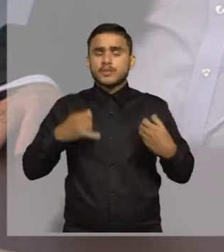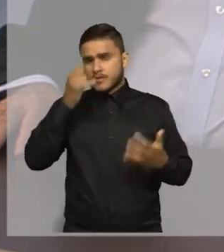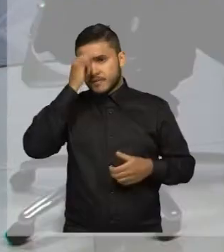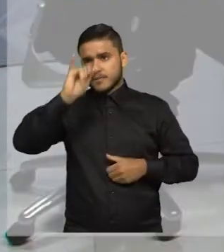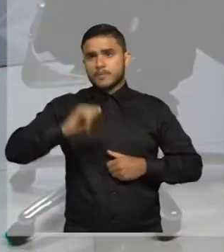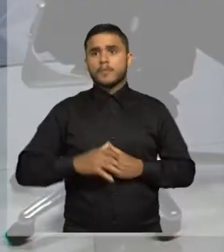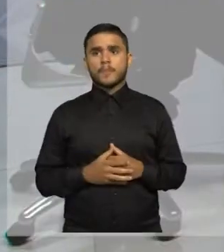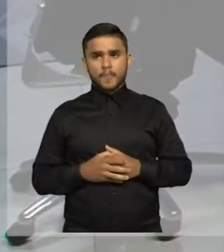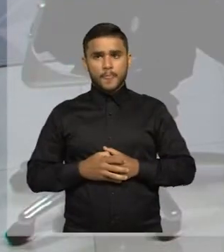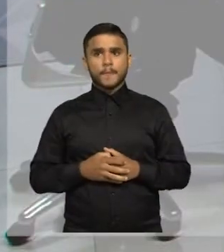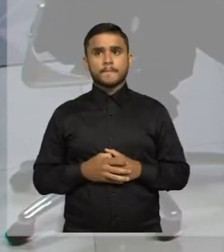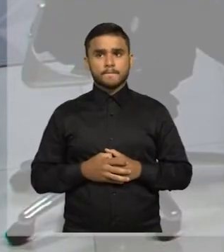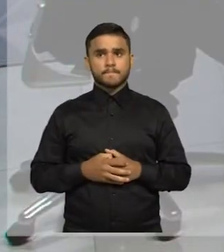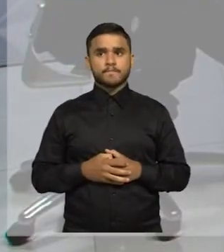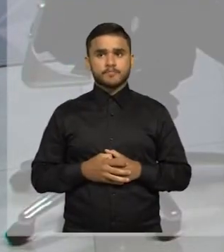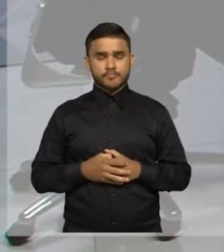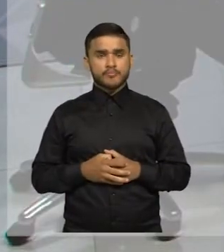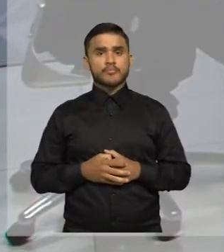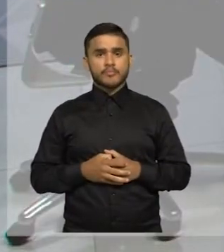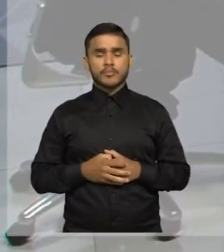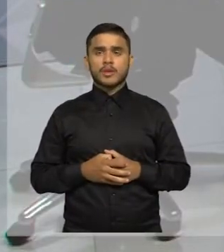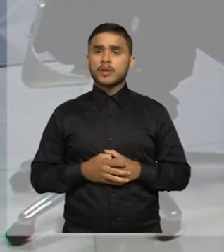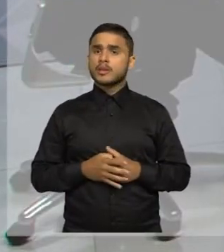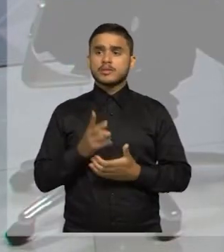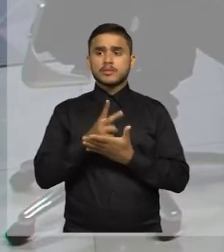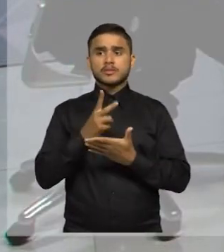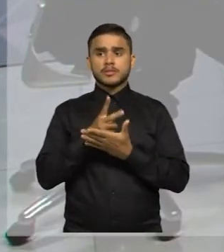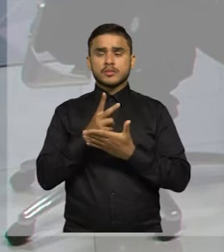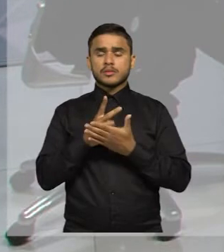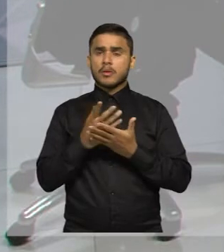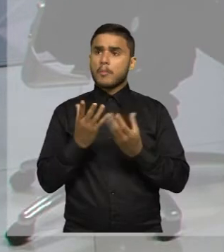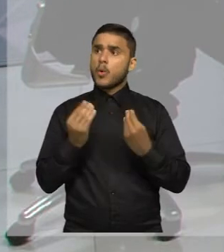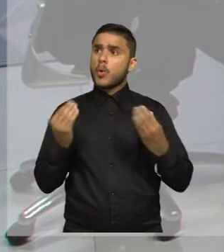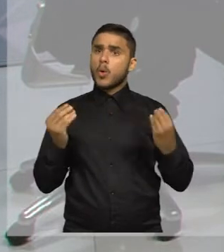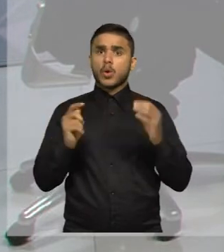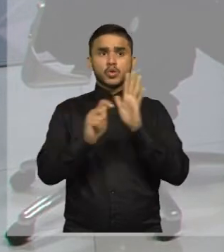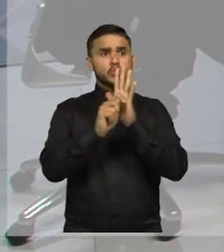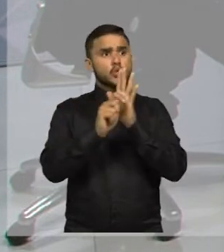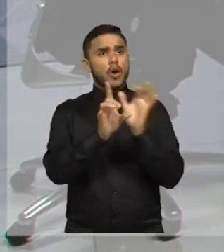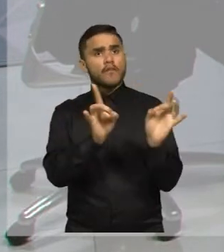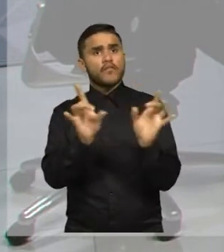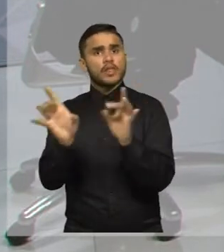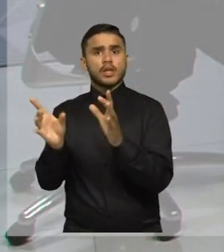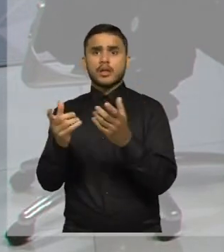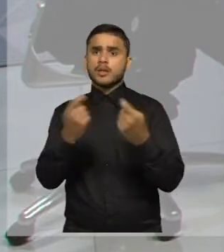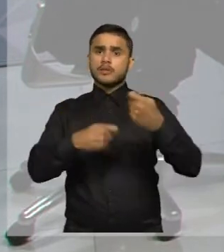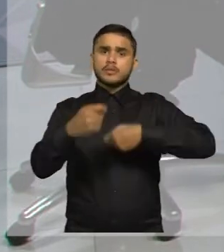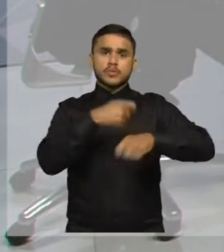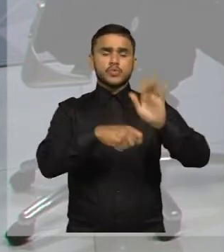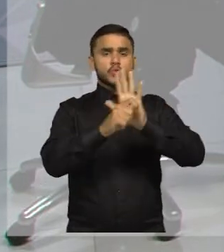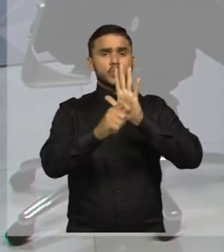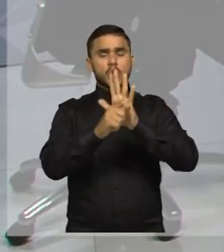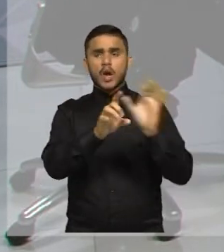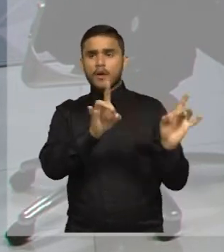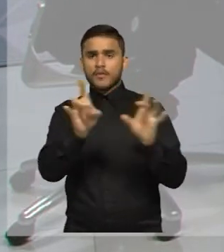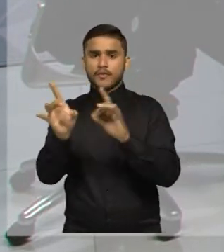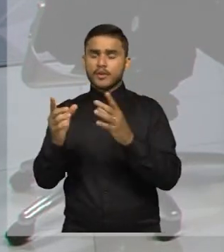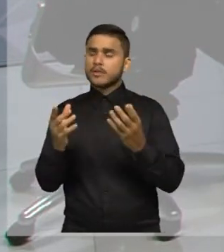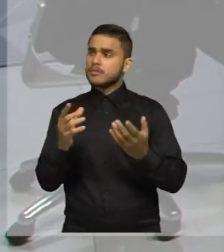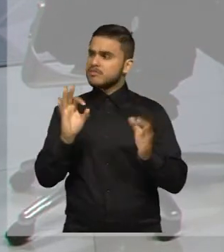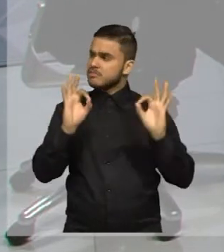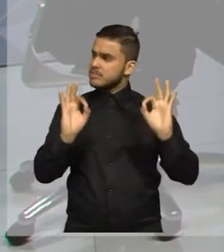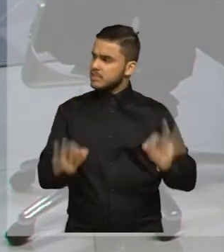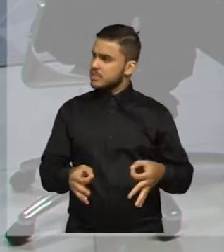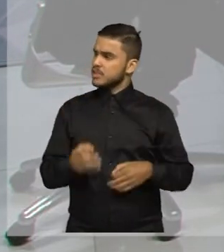consenso que parte do alto consumo de droga, do alto comércio, o tráfico de droga, todos